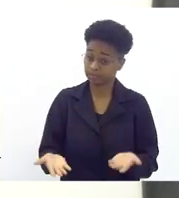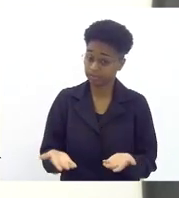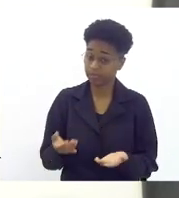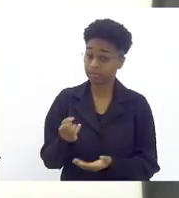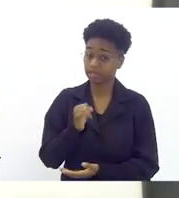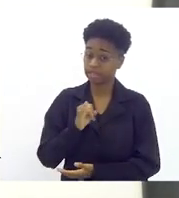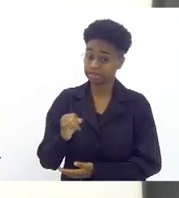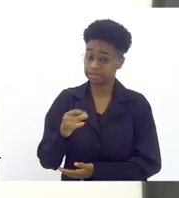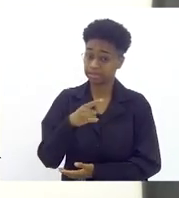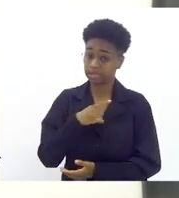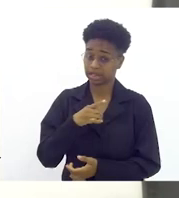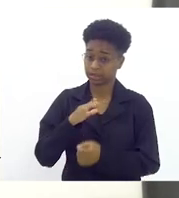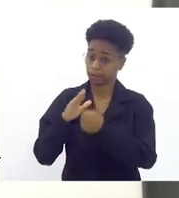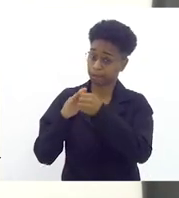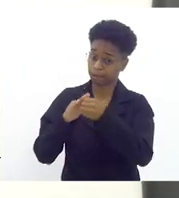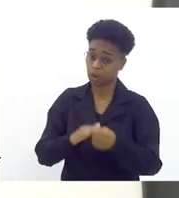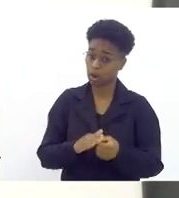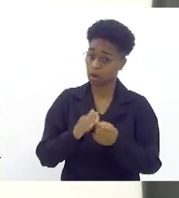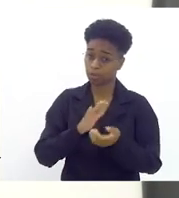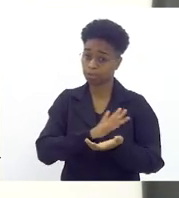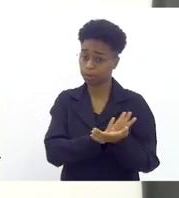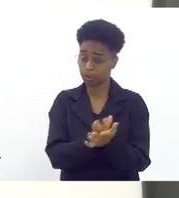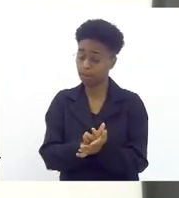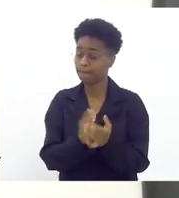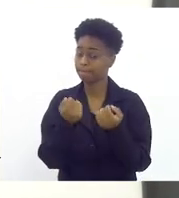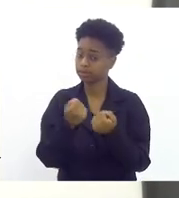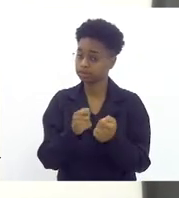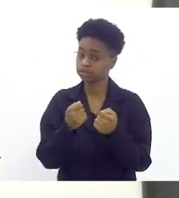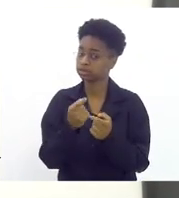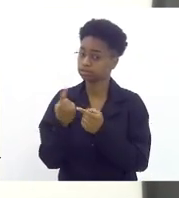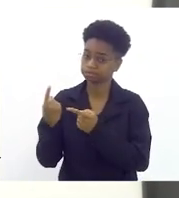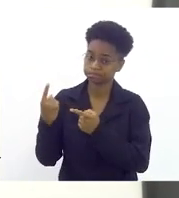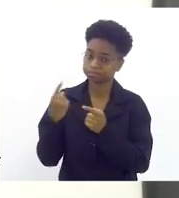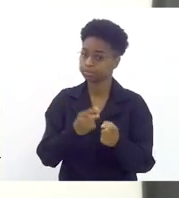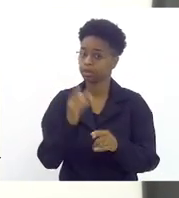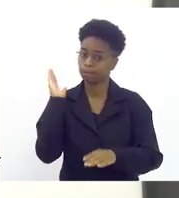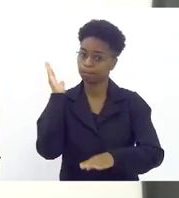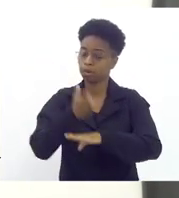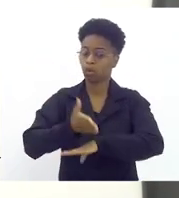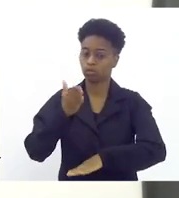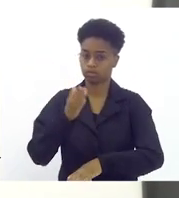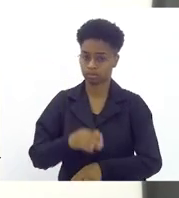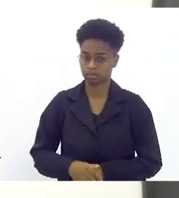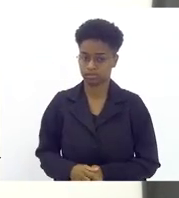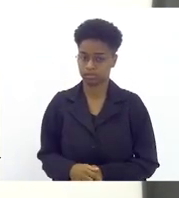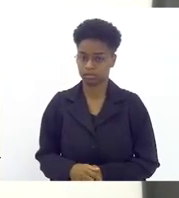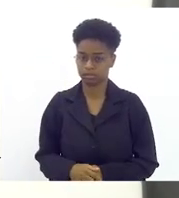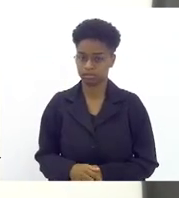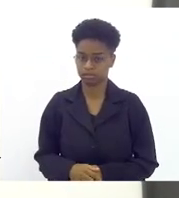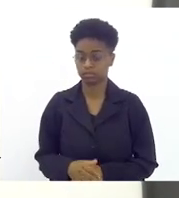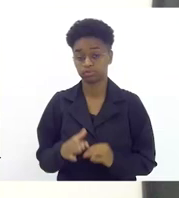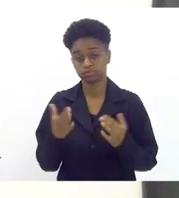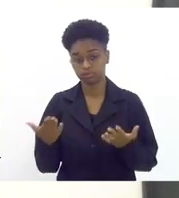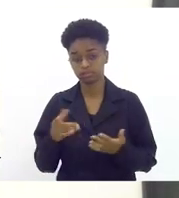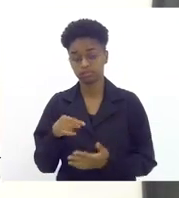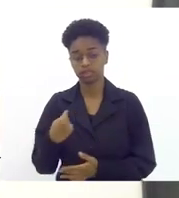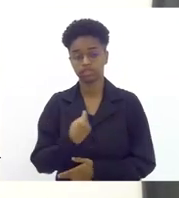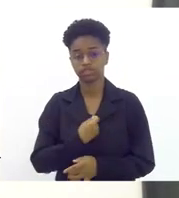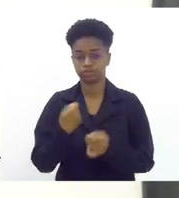existe discriminação, elas têm que ser enfrentadas, têm que ser combatidas, né? Então, a gente